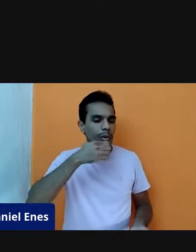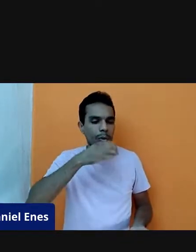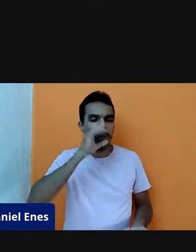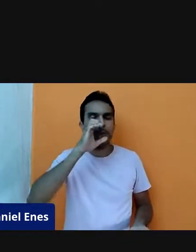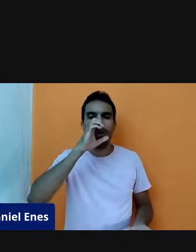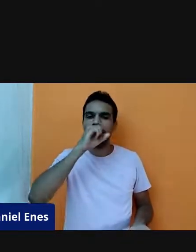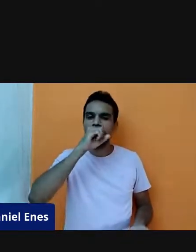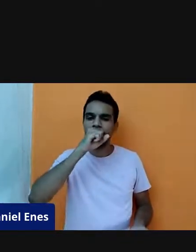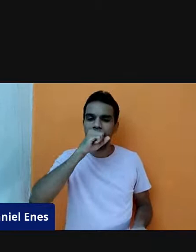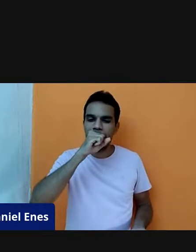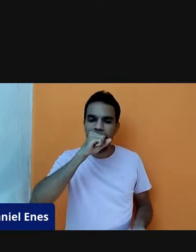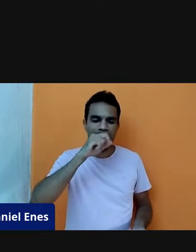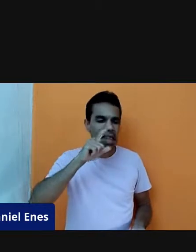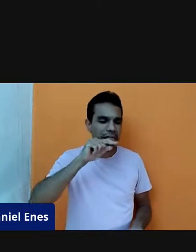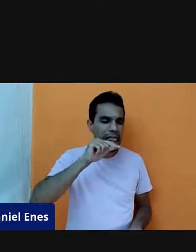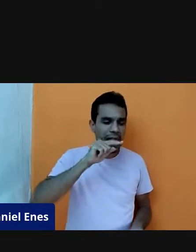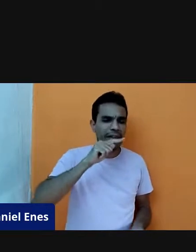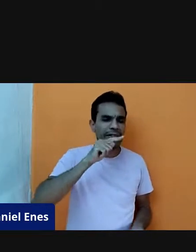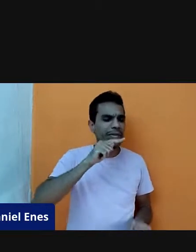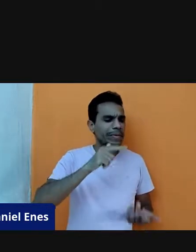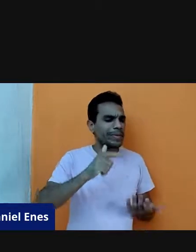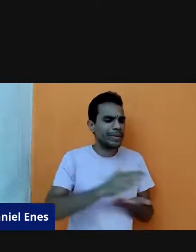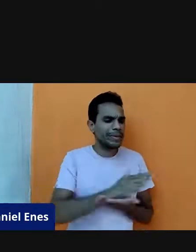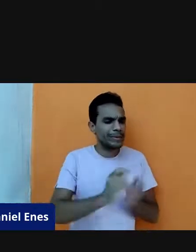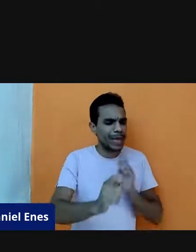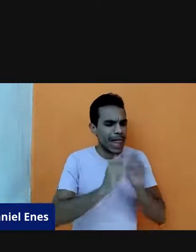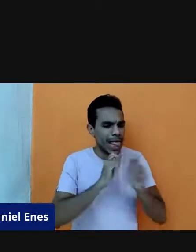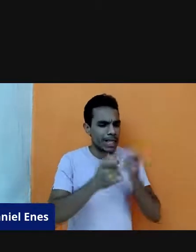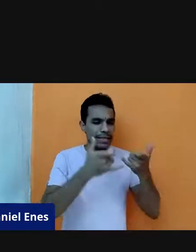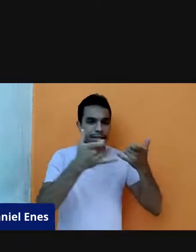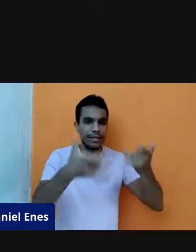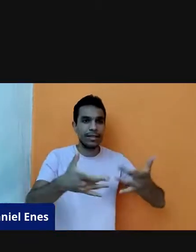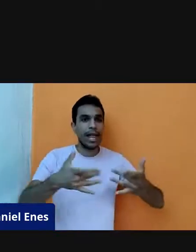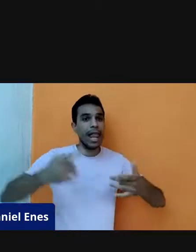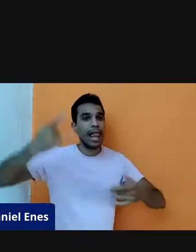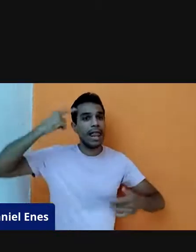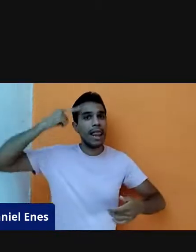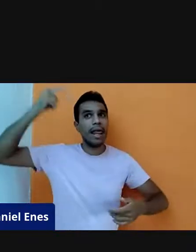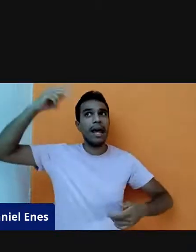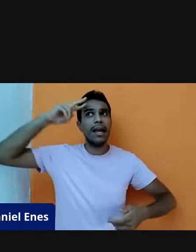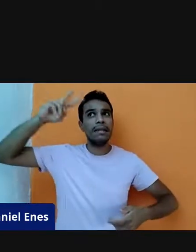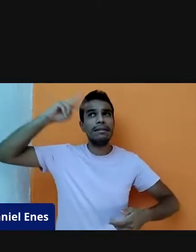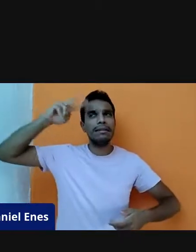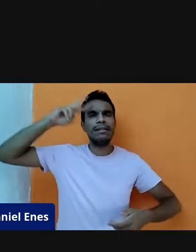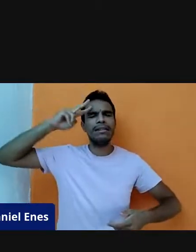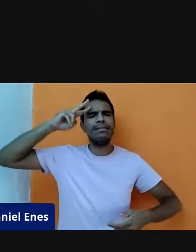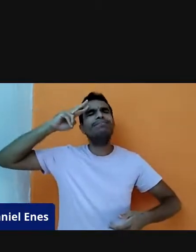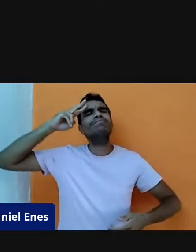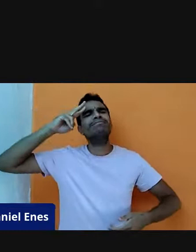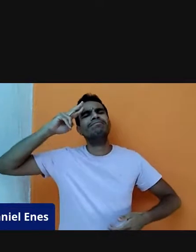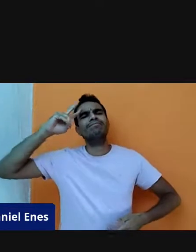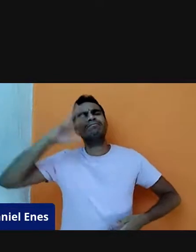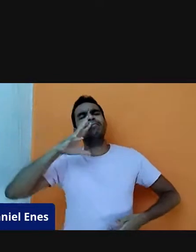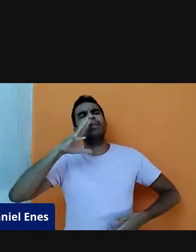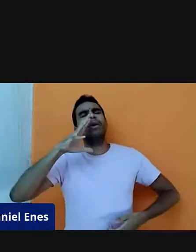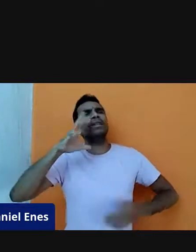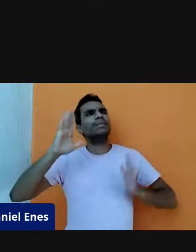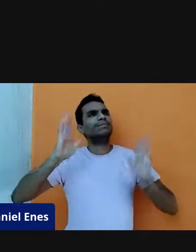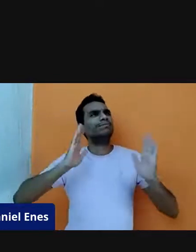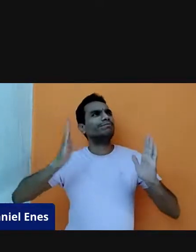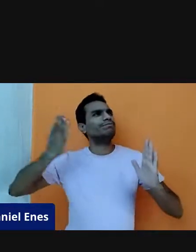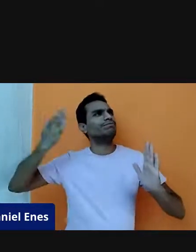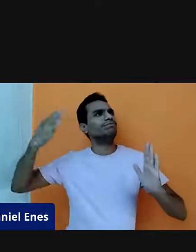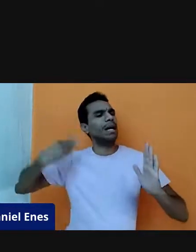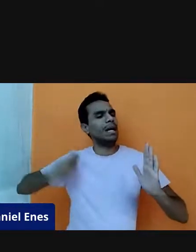ela contou em algumas entrevistas, ela se relembra, né, se relembrava com muito carinho dessa época. E, como